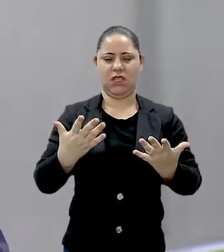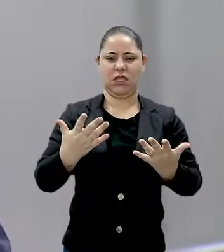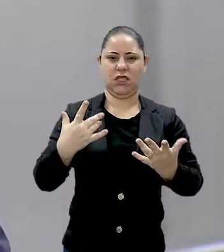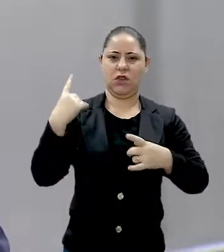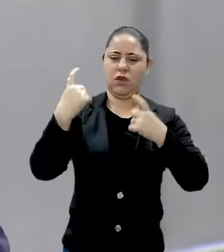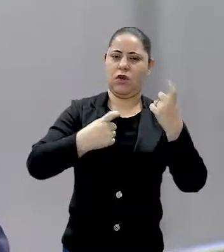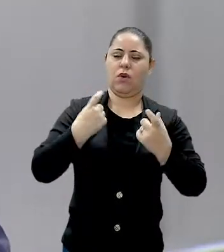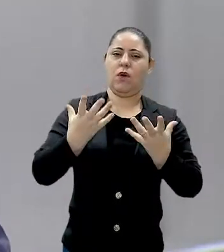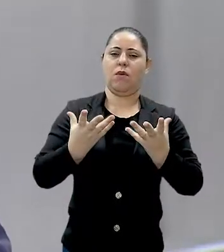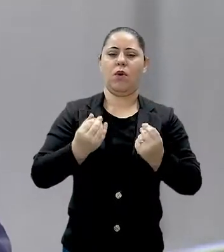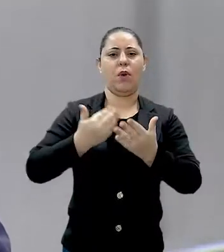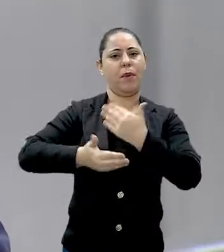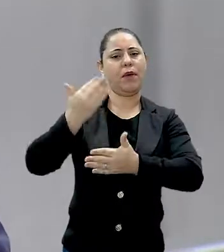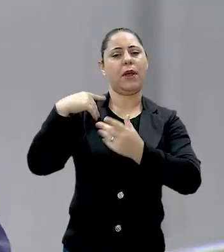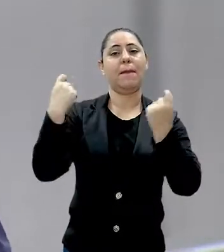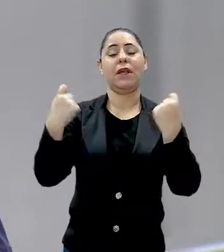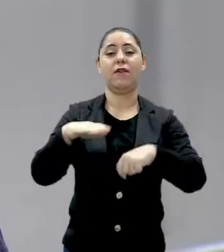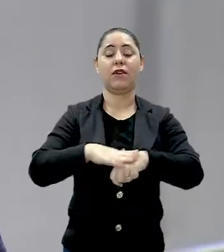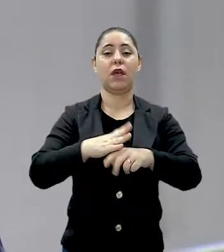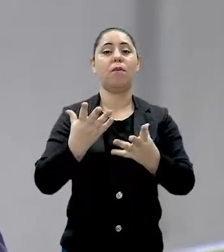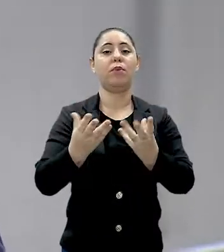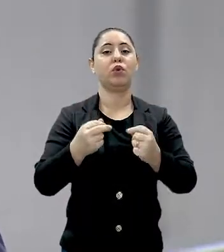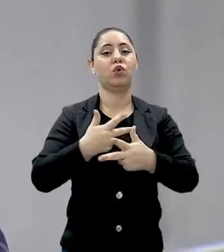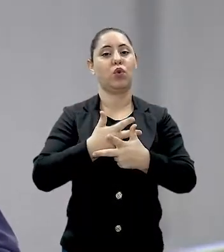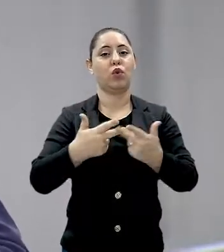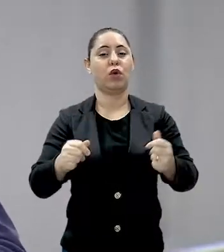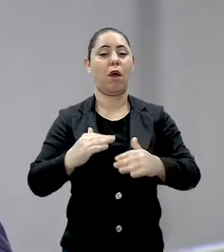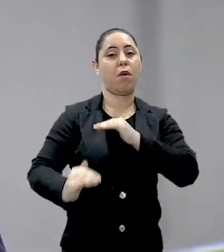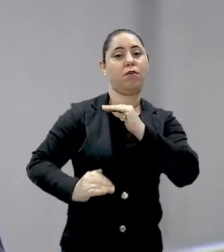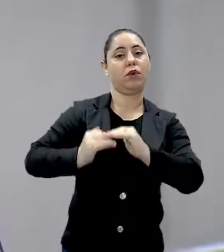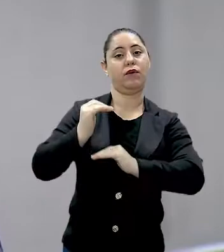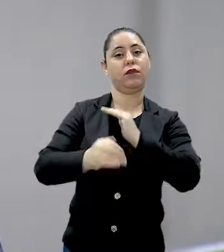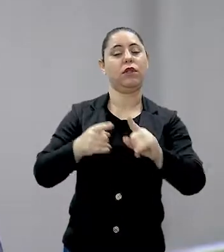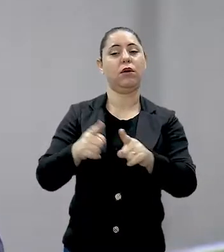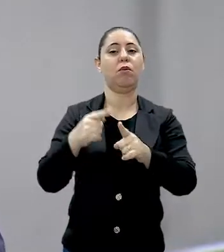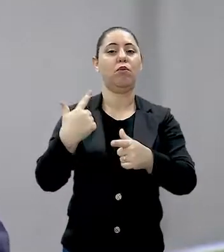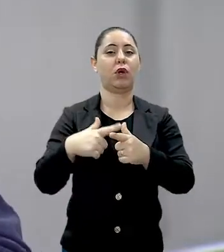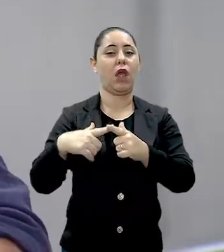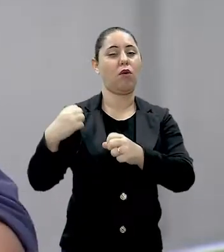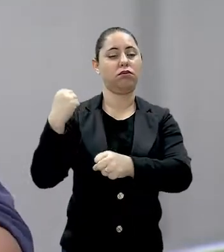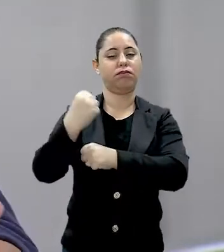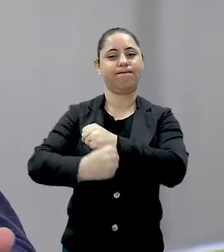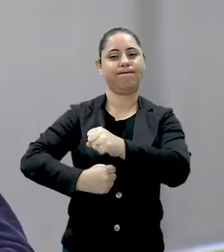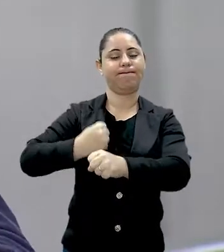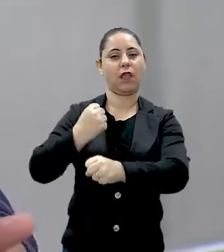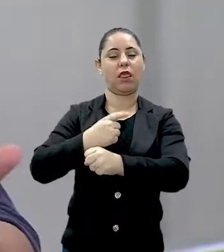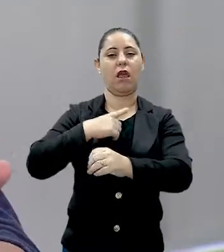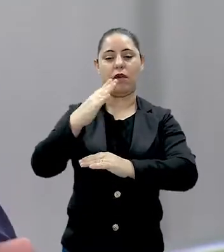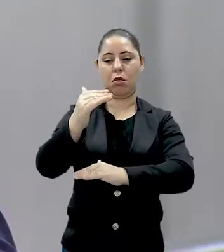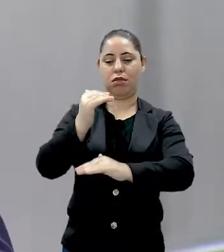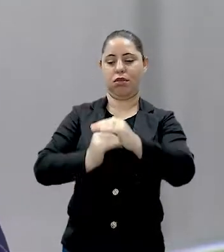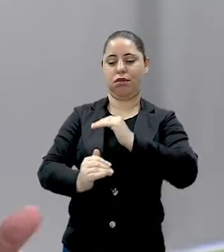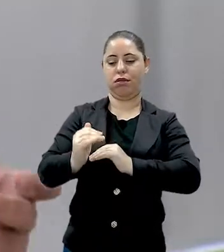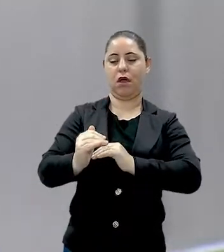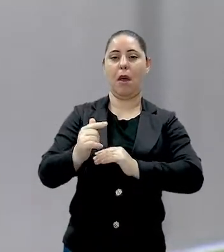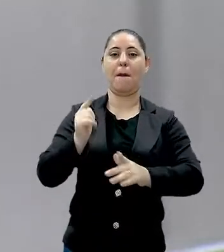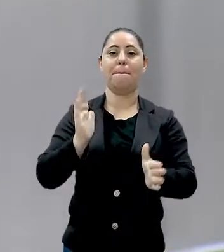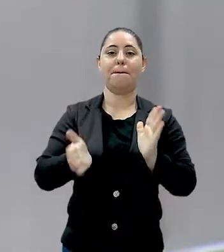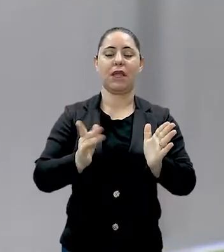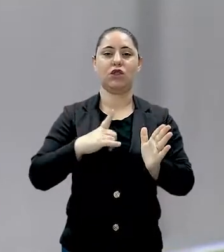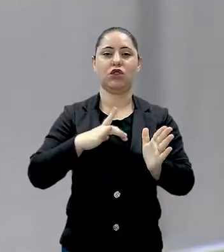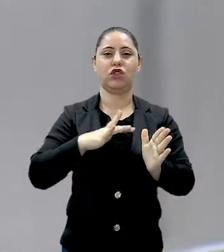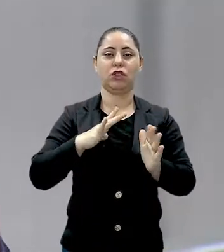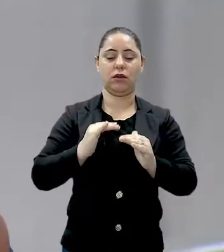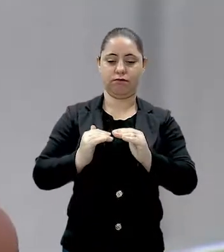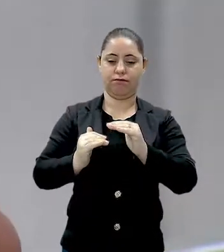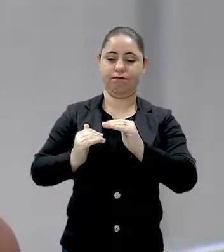tão indignado quanto antes. A gente precisa fazer muita coisa ainda para a gente poder avançar, porque nos últimos anos nós tivemos um retrocesso, nós tivemos um